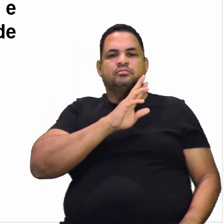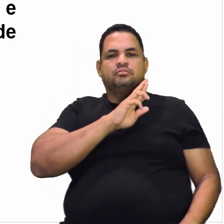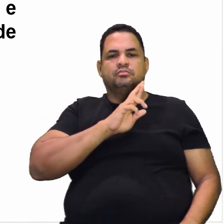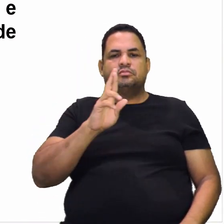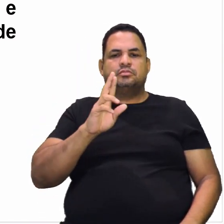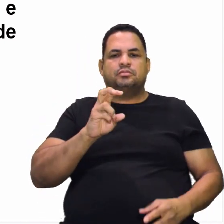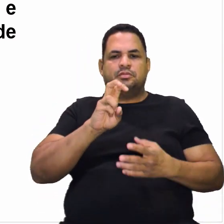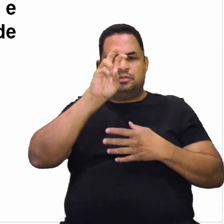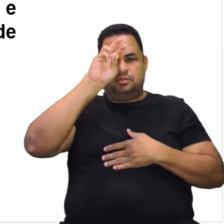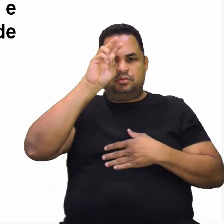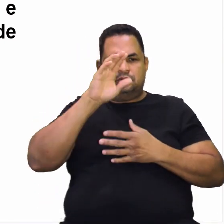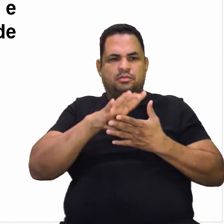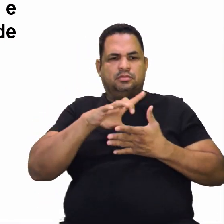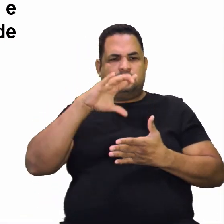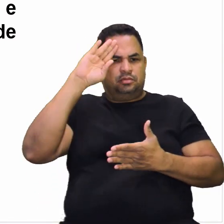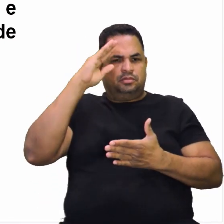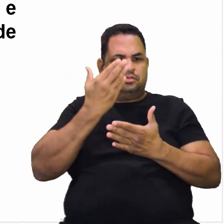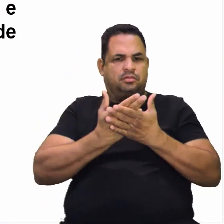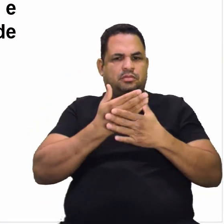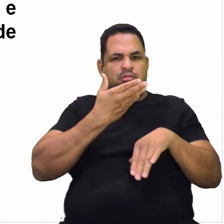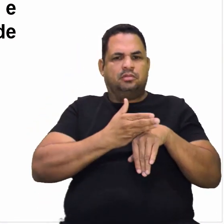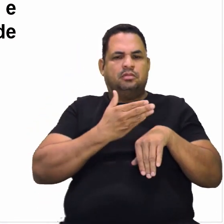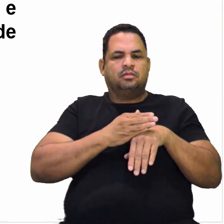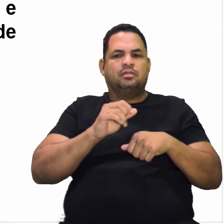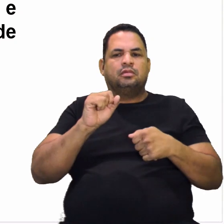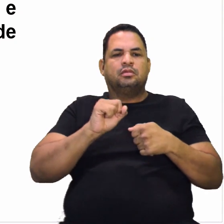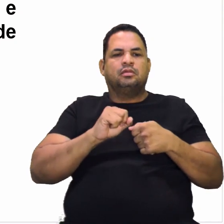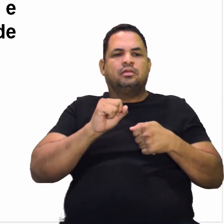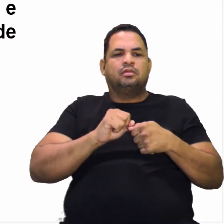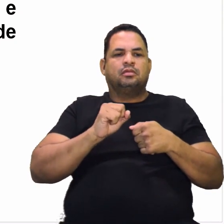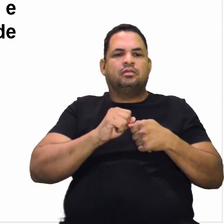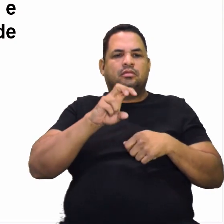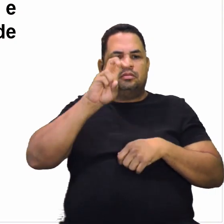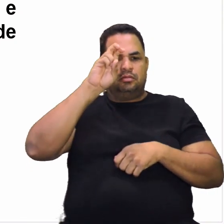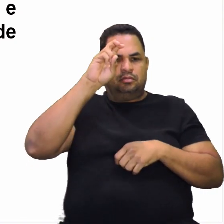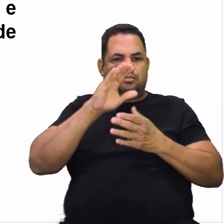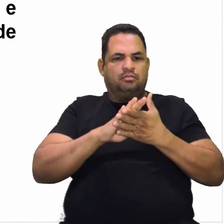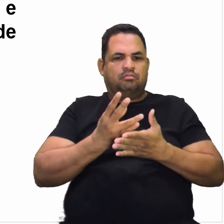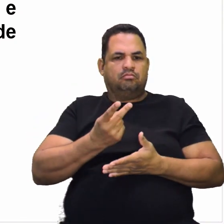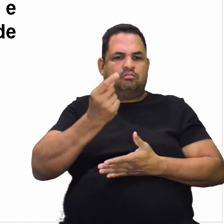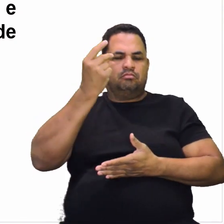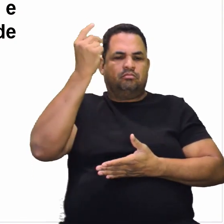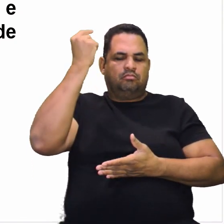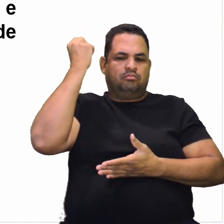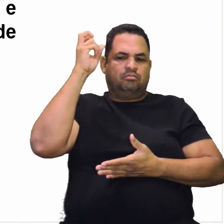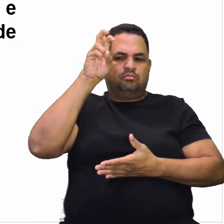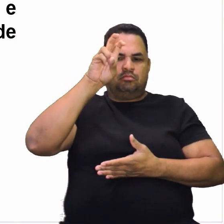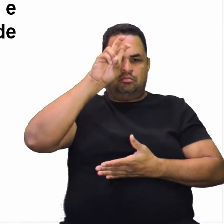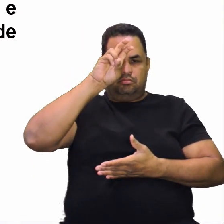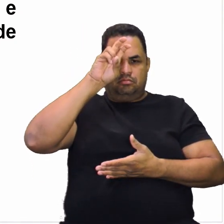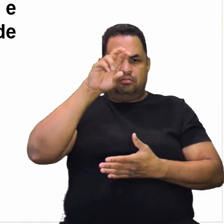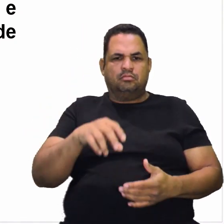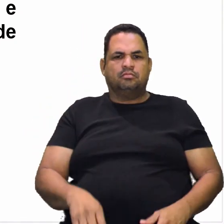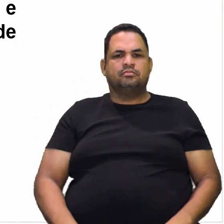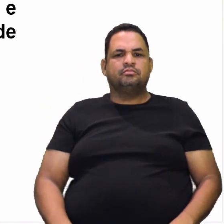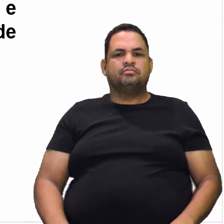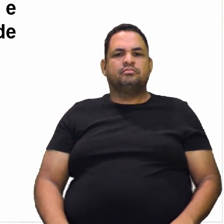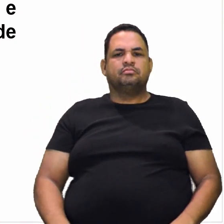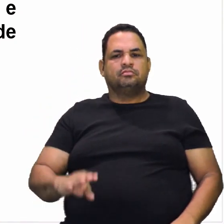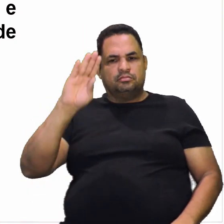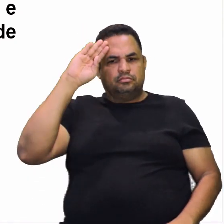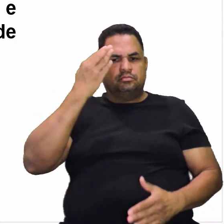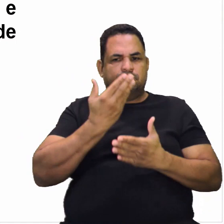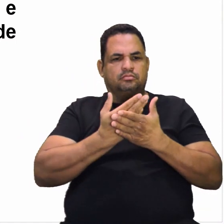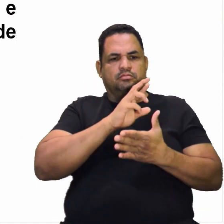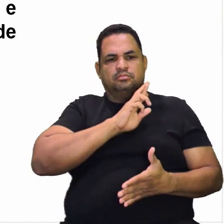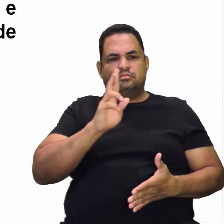consistia na crença e nas práticas que eram realizadas pelos egípcios do Egito Antigo. A crença